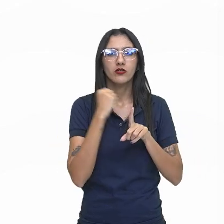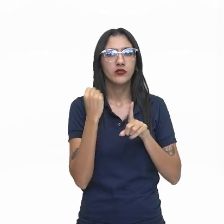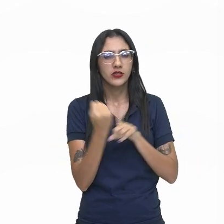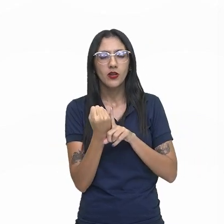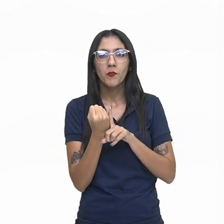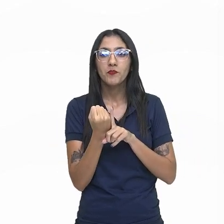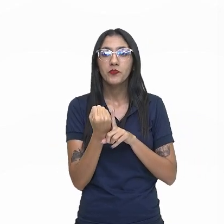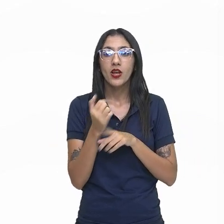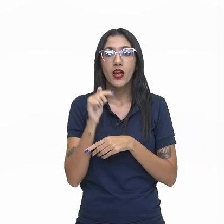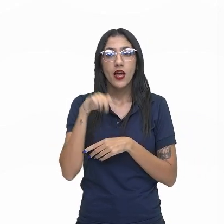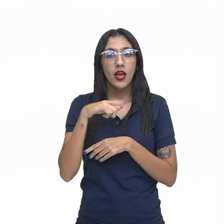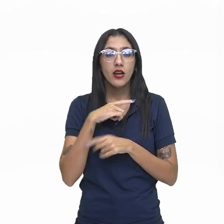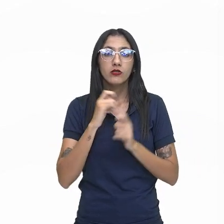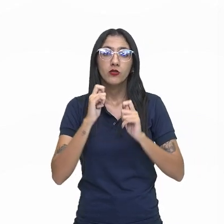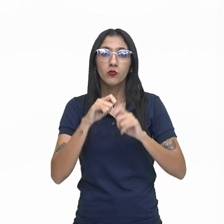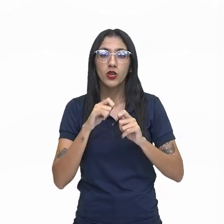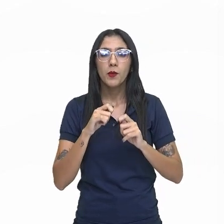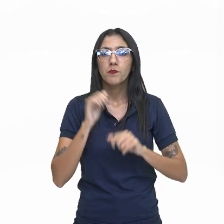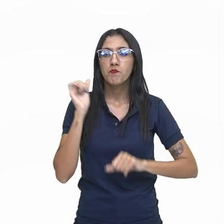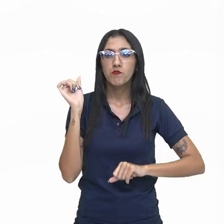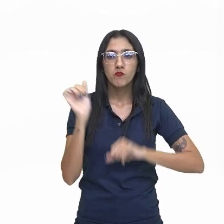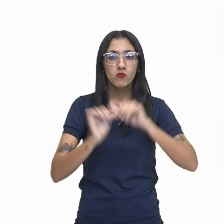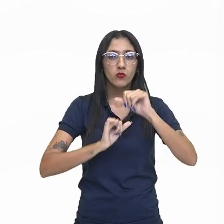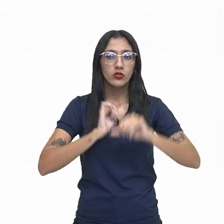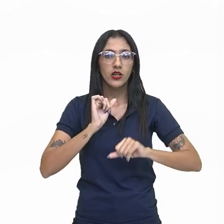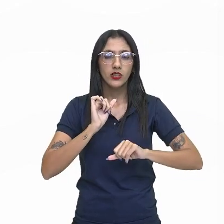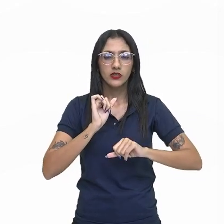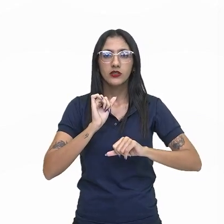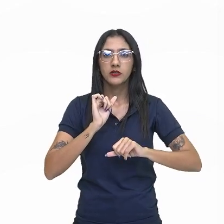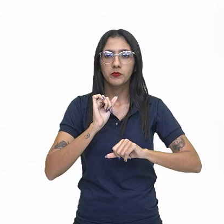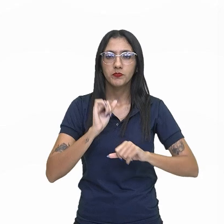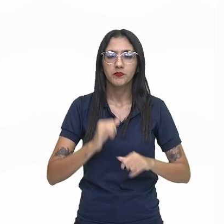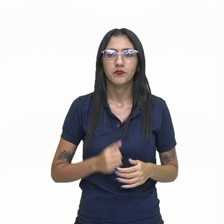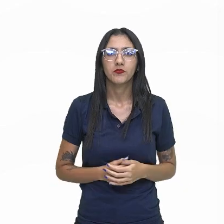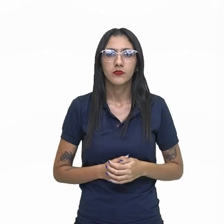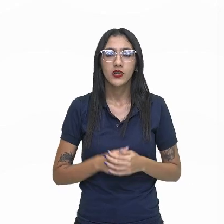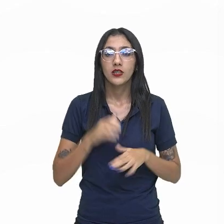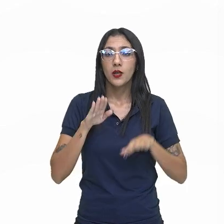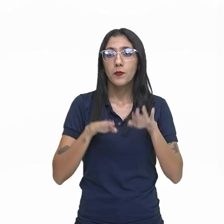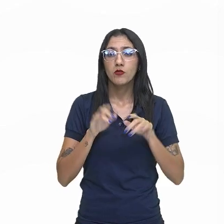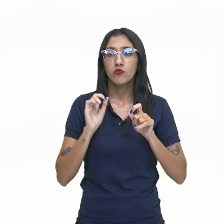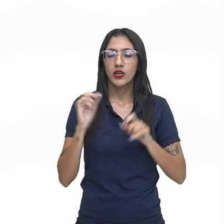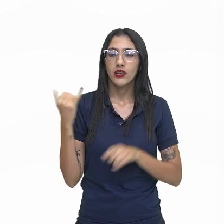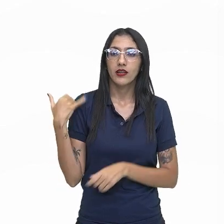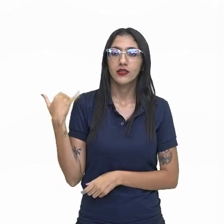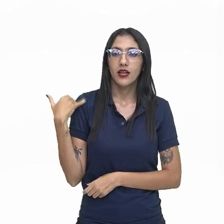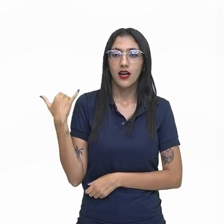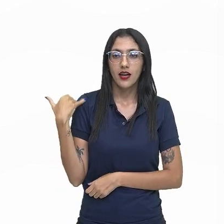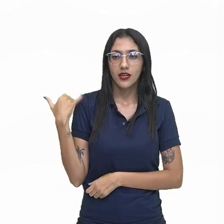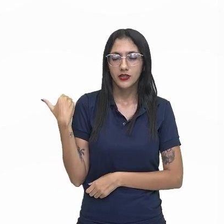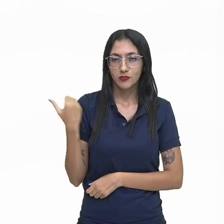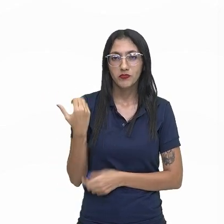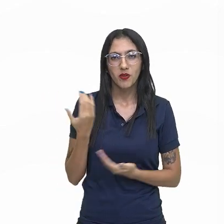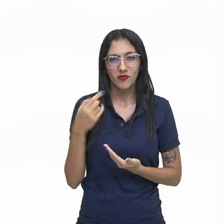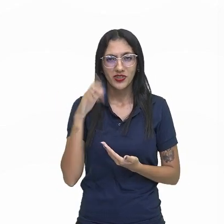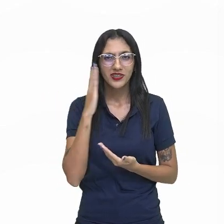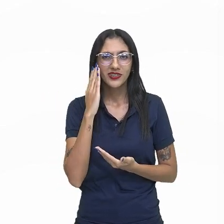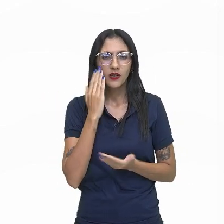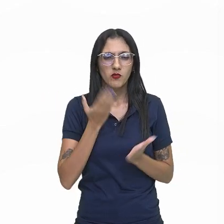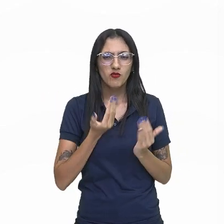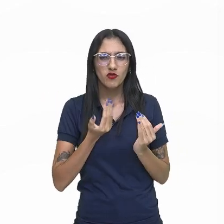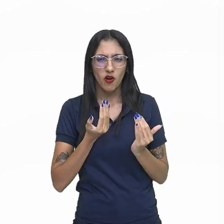vai sofrer diante da idade, né? Você sabe que o jovem ele vai